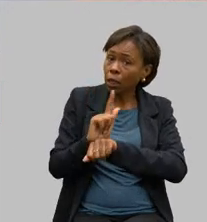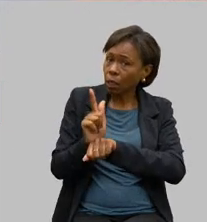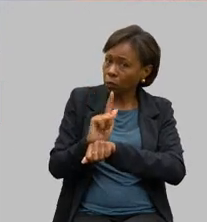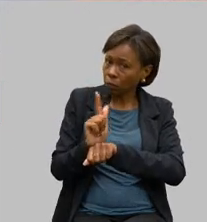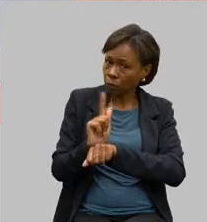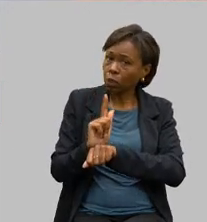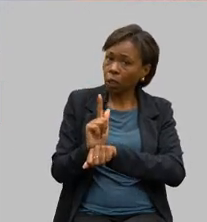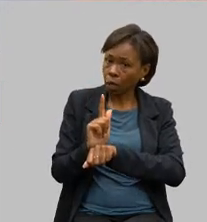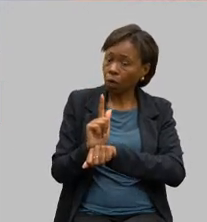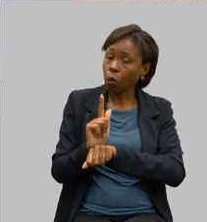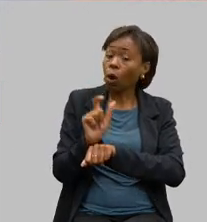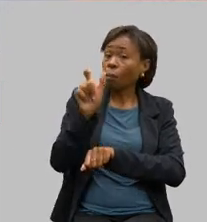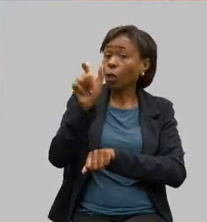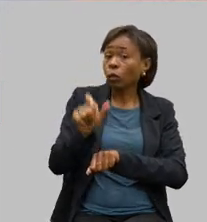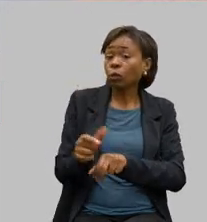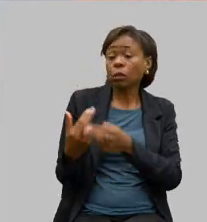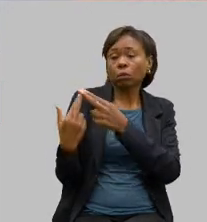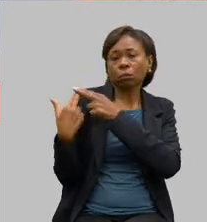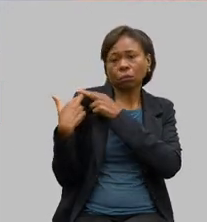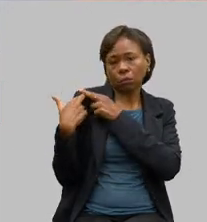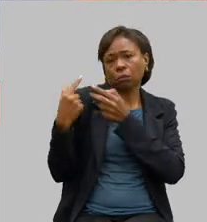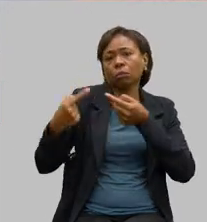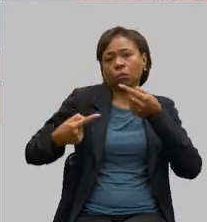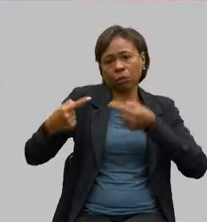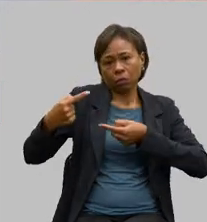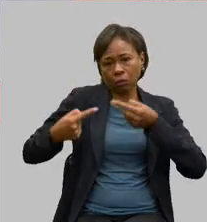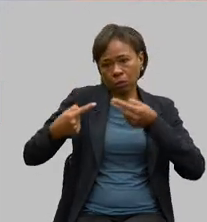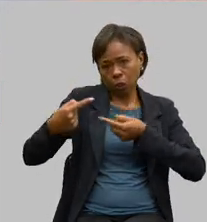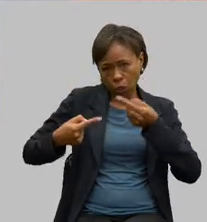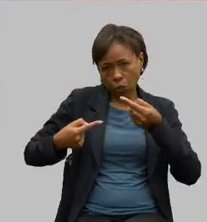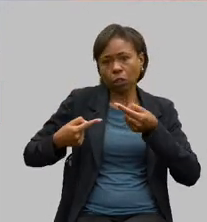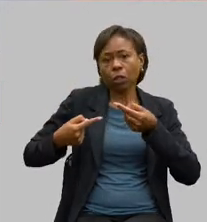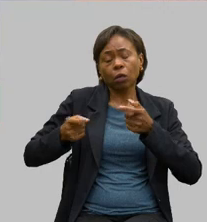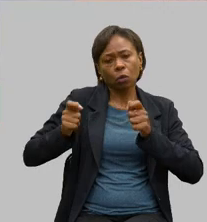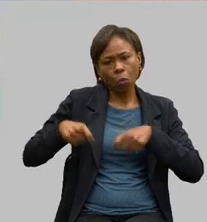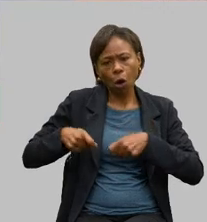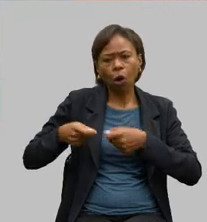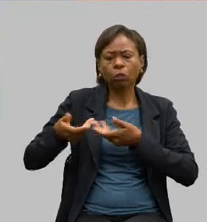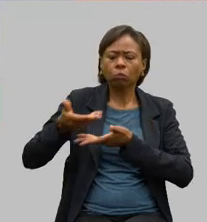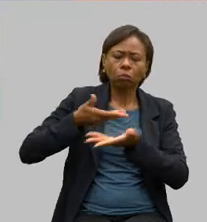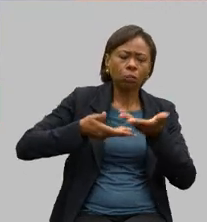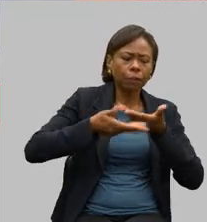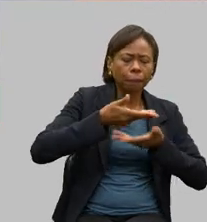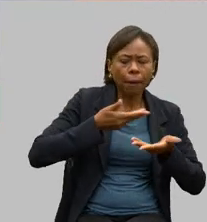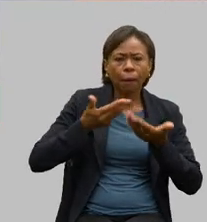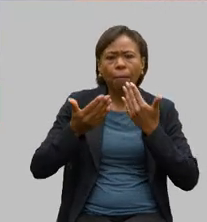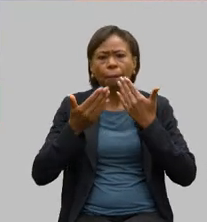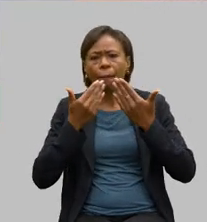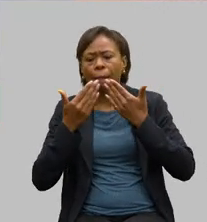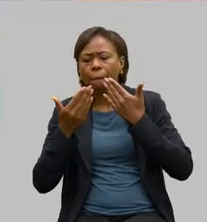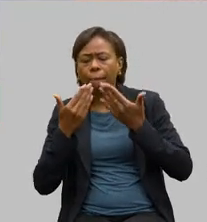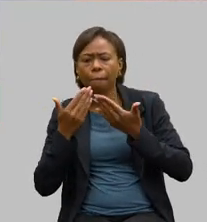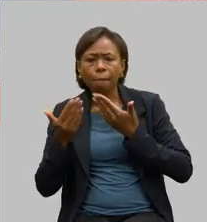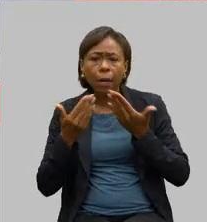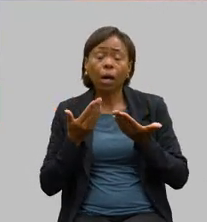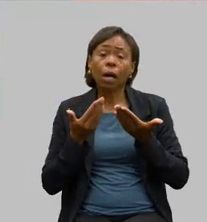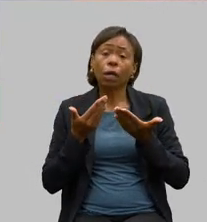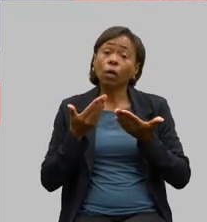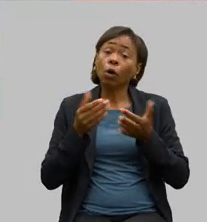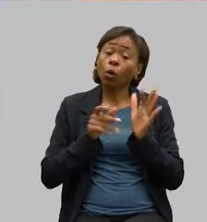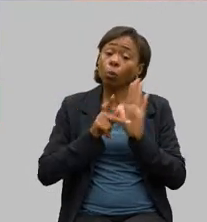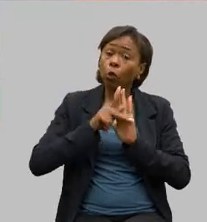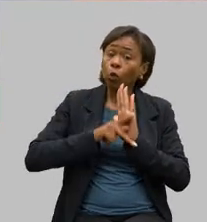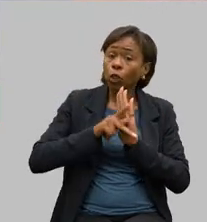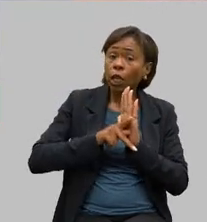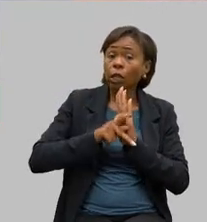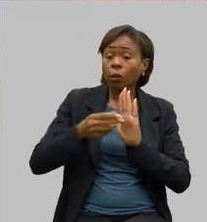Fazenda política que vai dialogar com o maior número de pessoas vai construir um processo participativo para